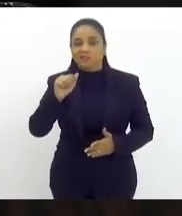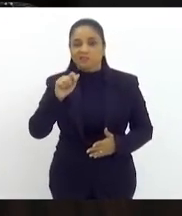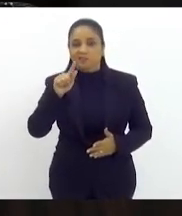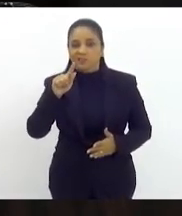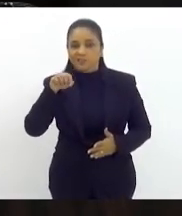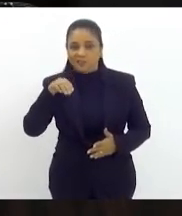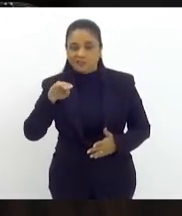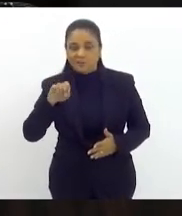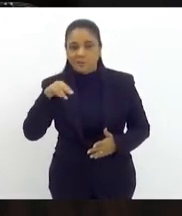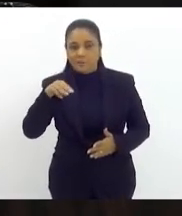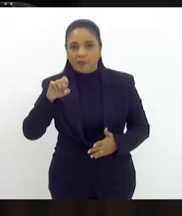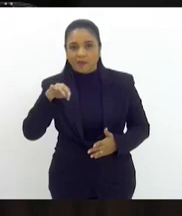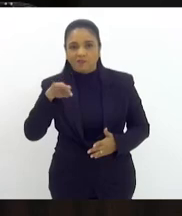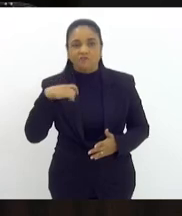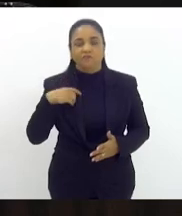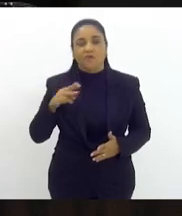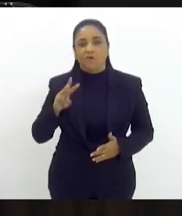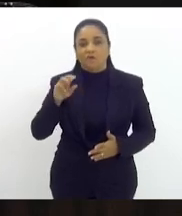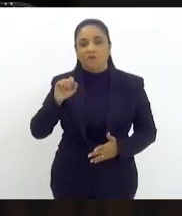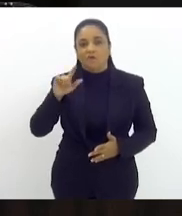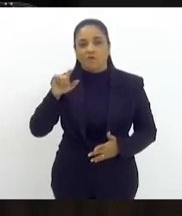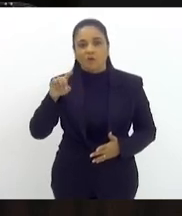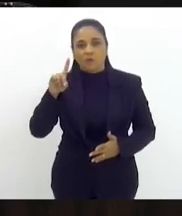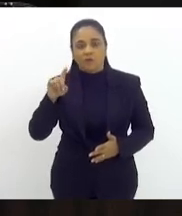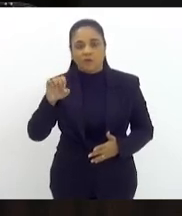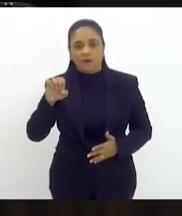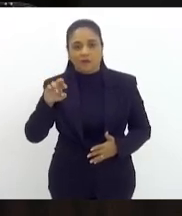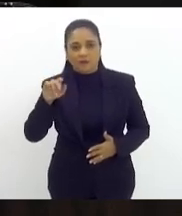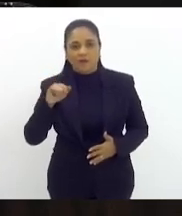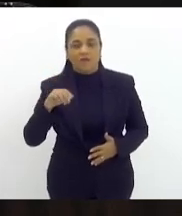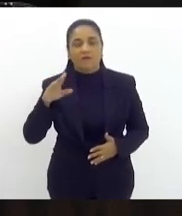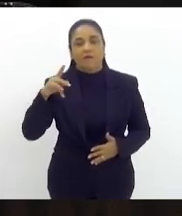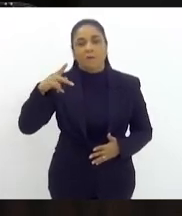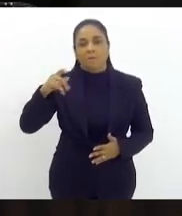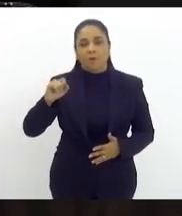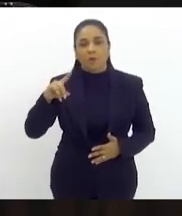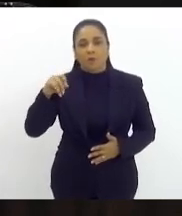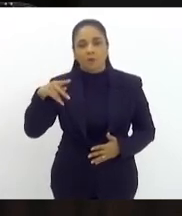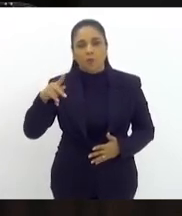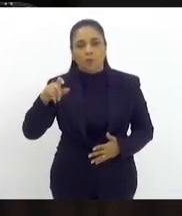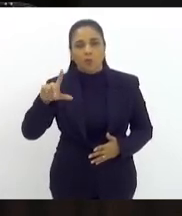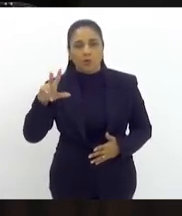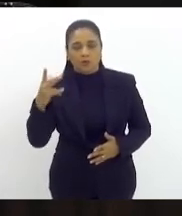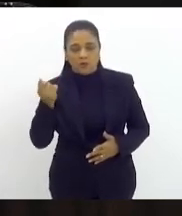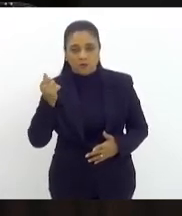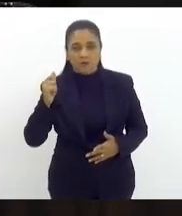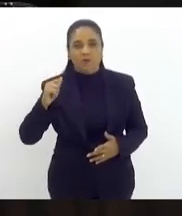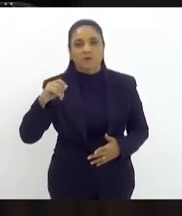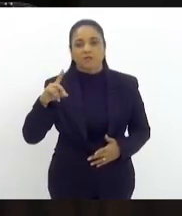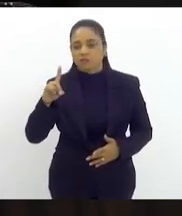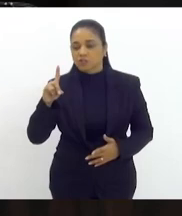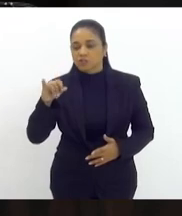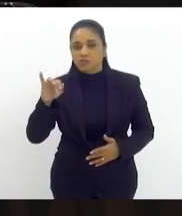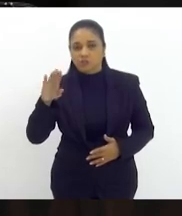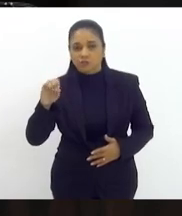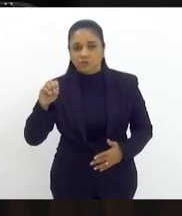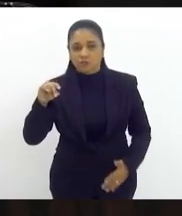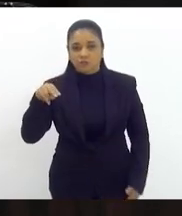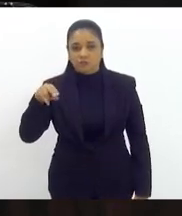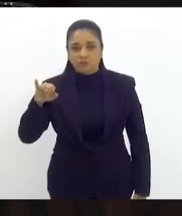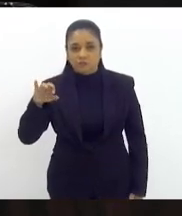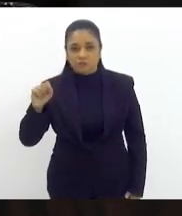Valdeque Carneiro, doutor Serginho, Tiago Pompulha e Dionísio Lins. Em votação, as emendas